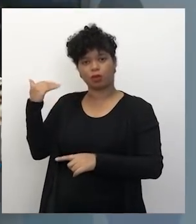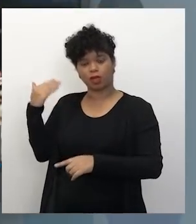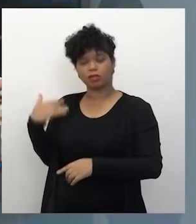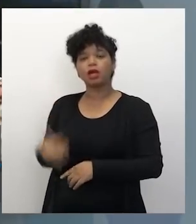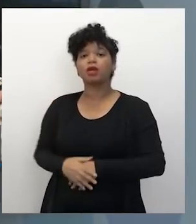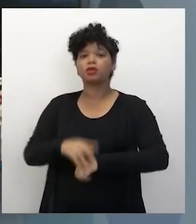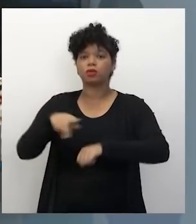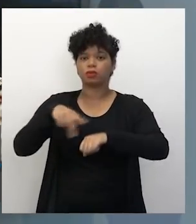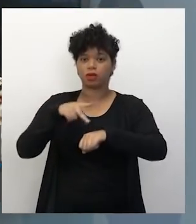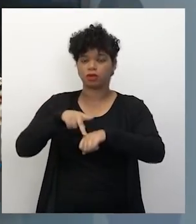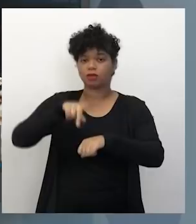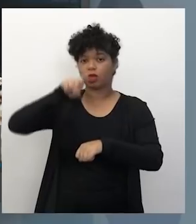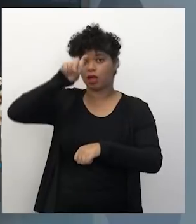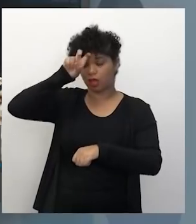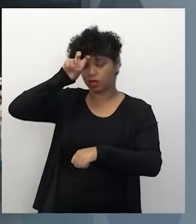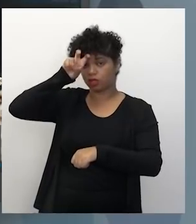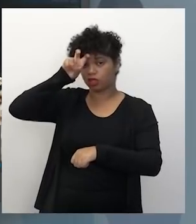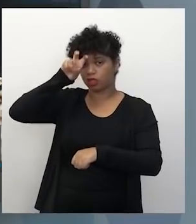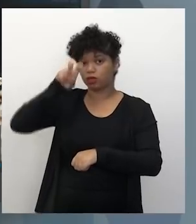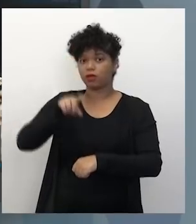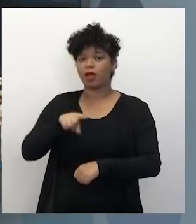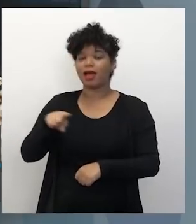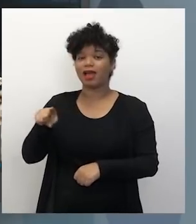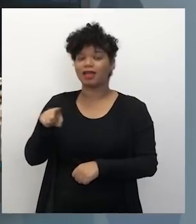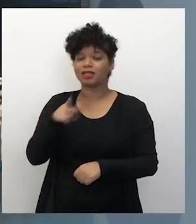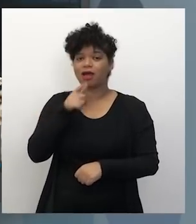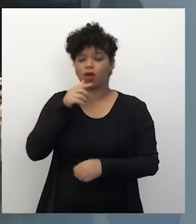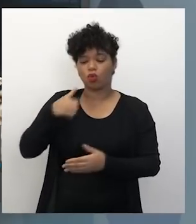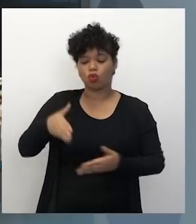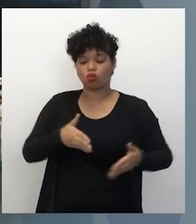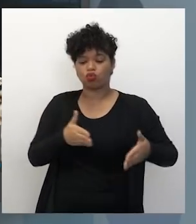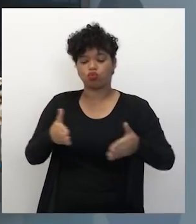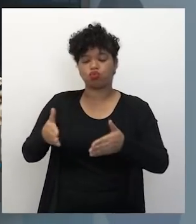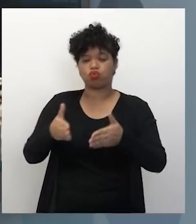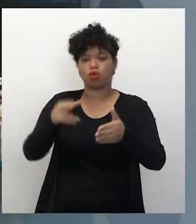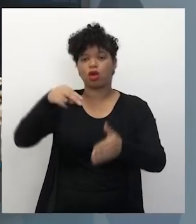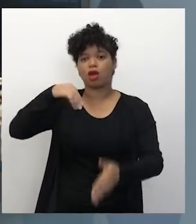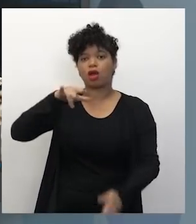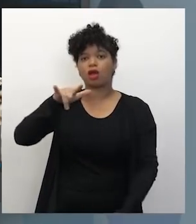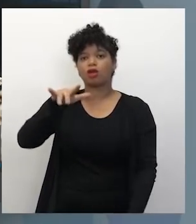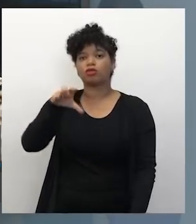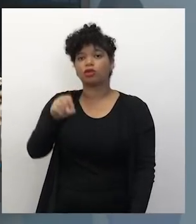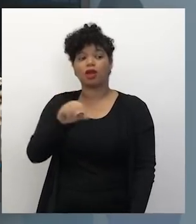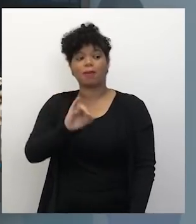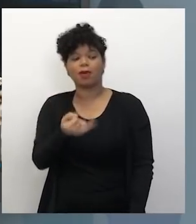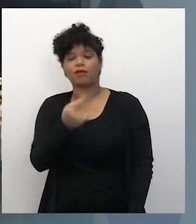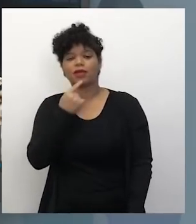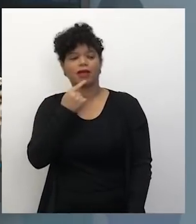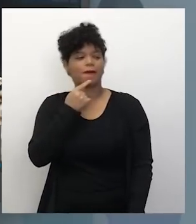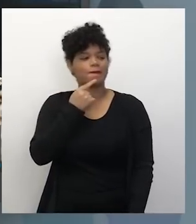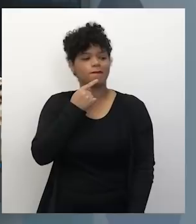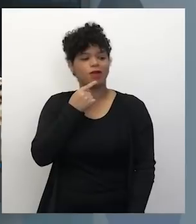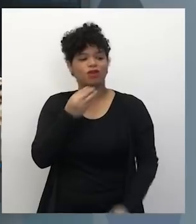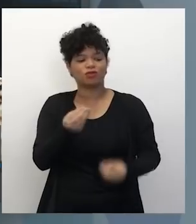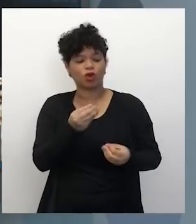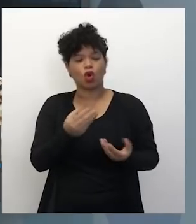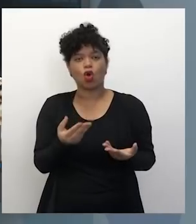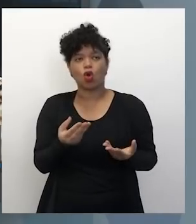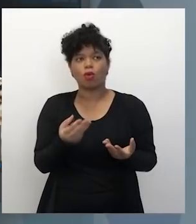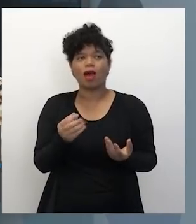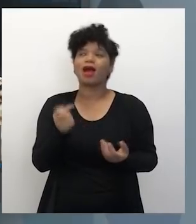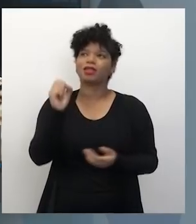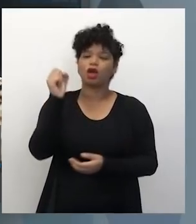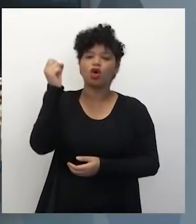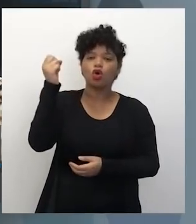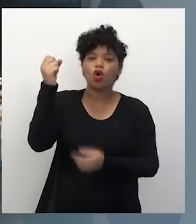as cheias do rio Nilo. Então, como que eles começaram a se organizar? A partir da lua, a partir das marés,